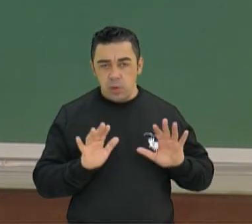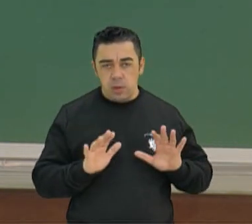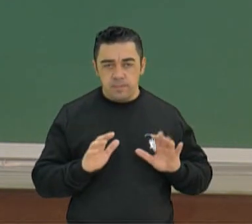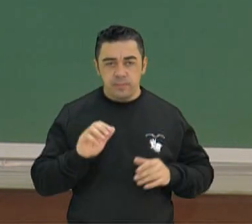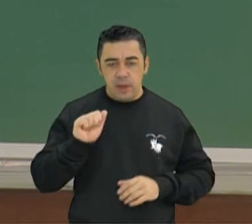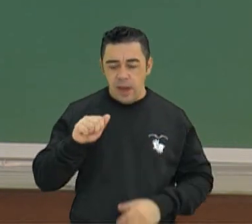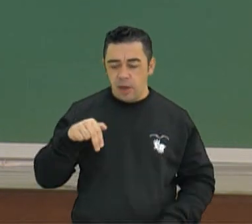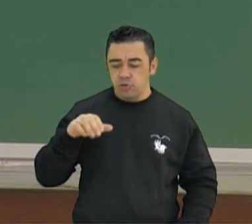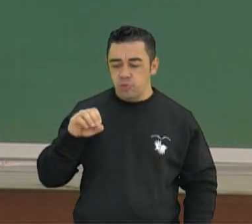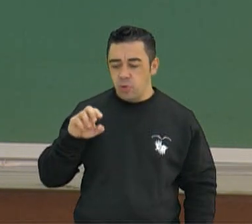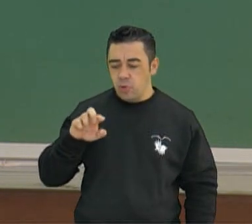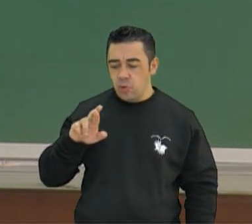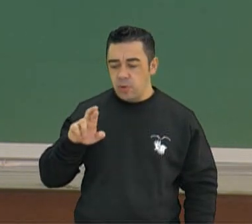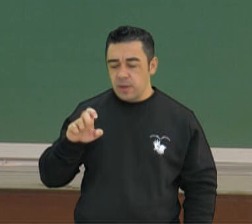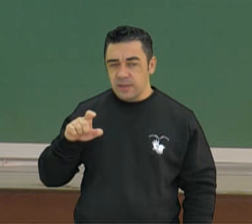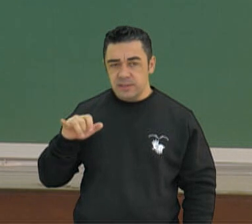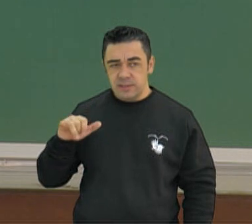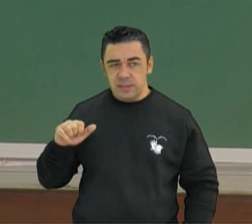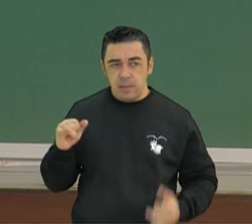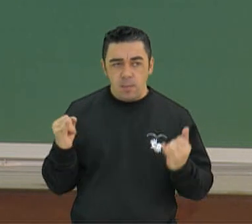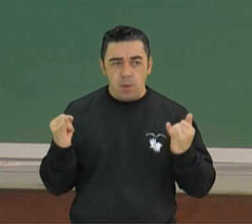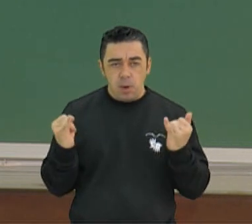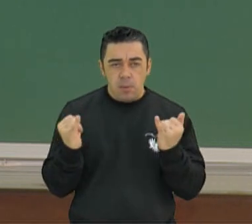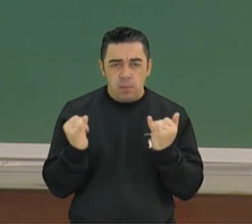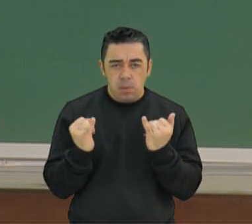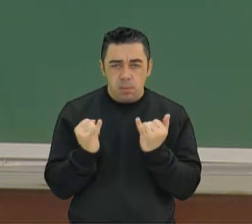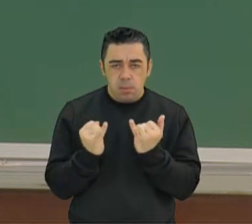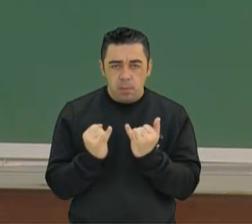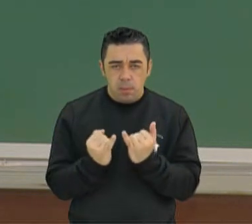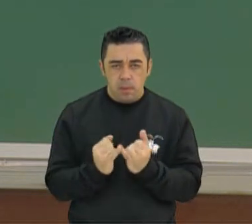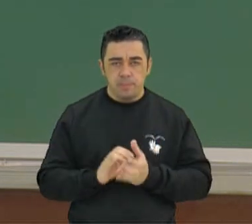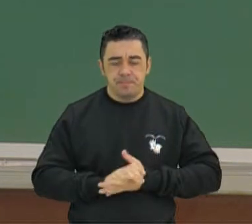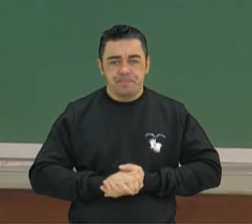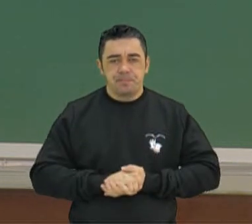é um tema muito importante no contexto da imagem corporal.